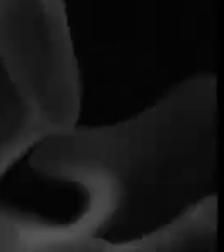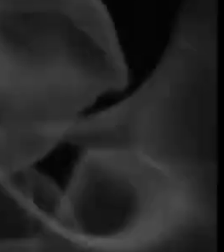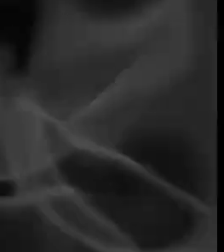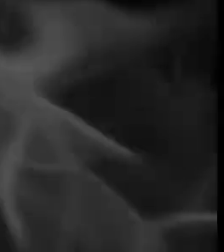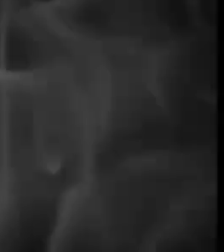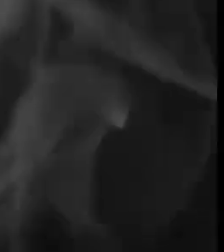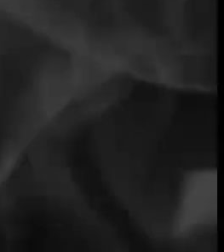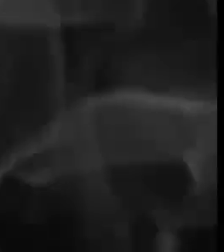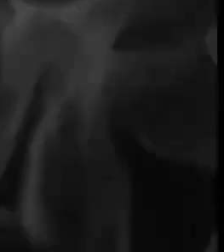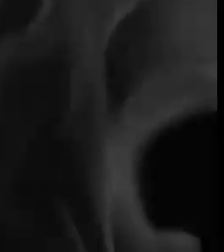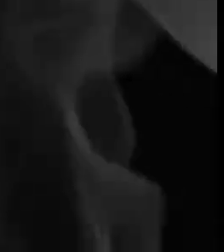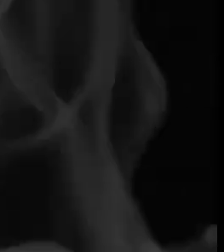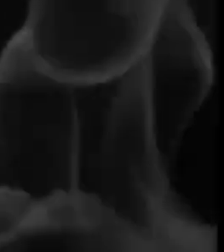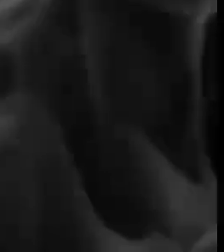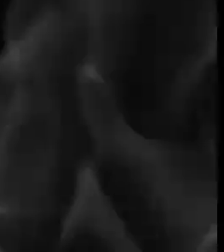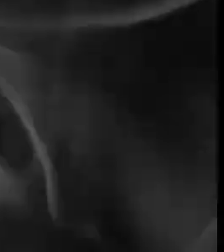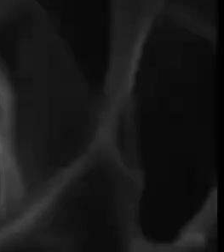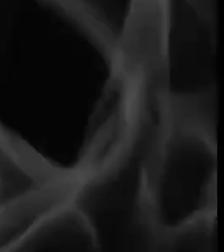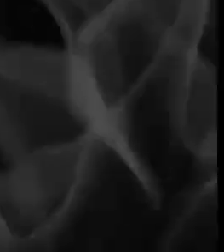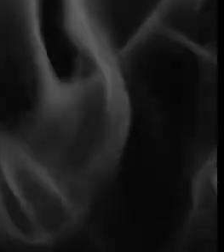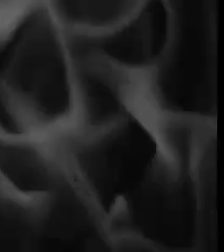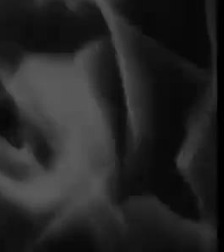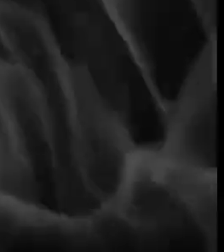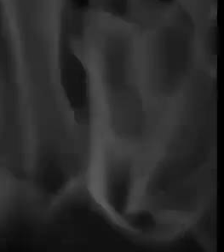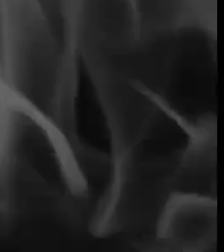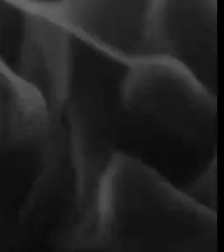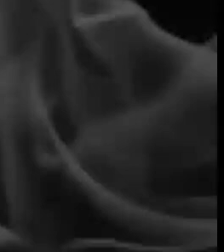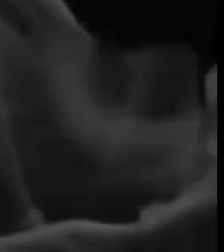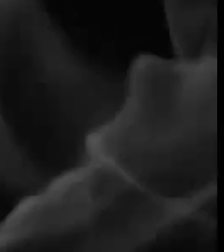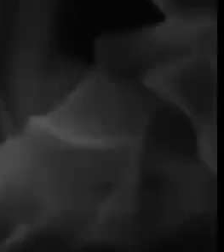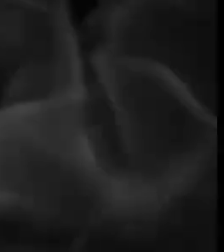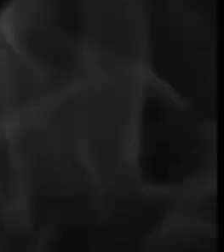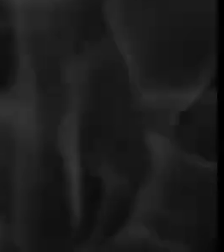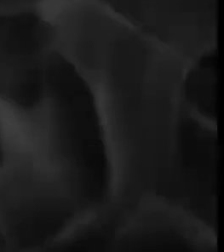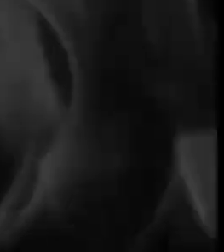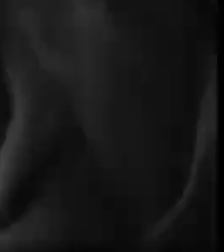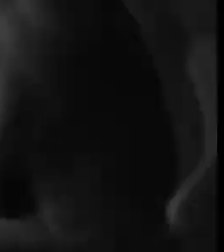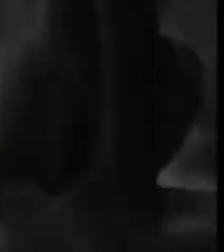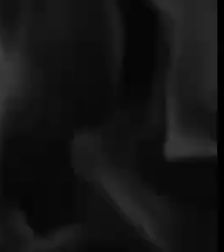1945. Procura da poesia. Carrego comigo